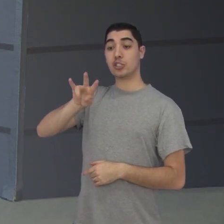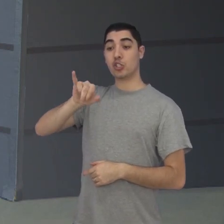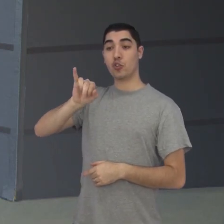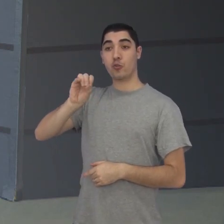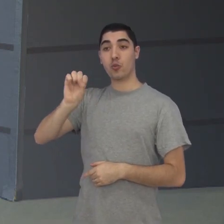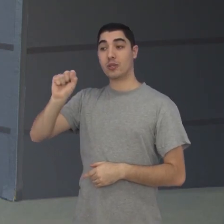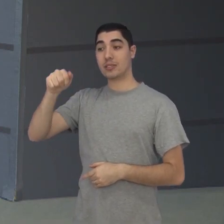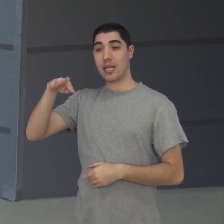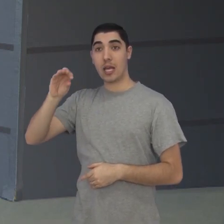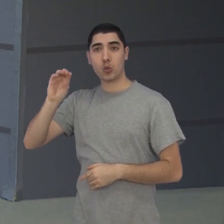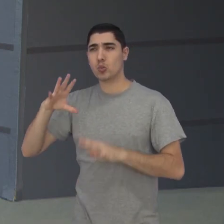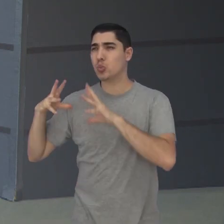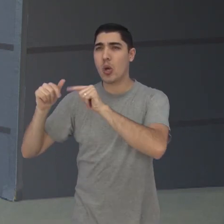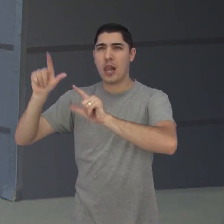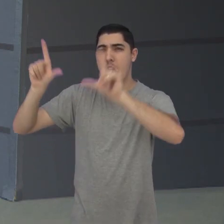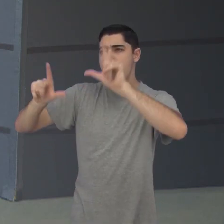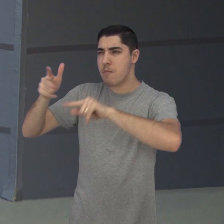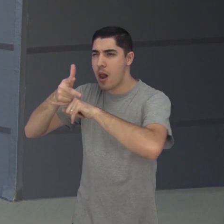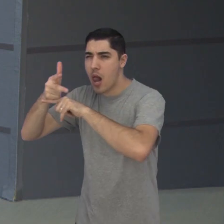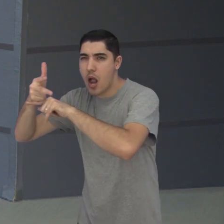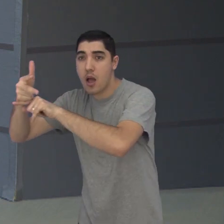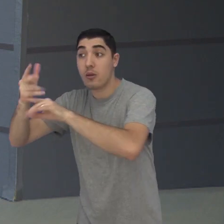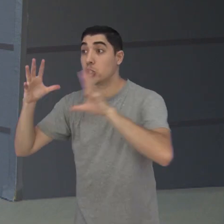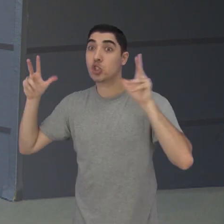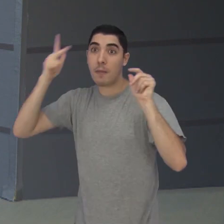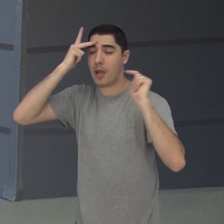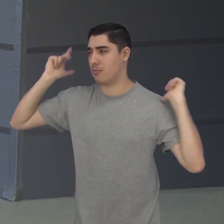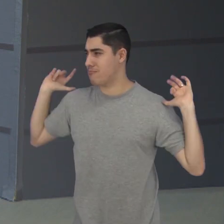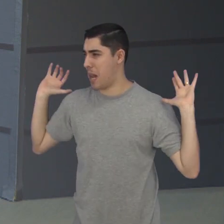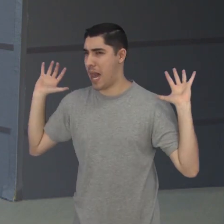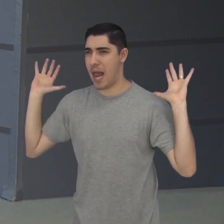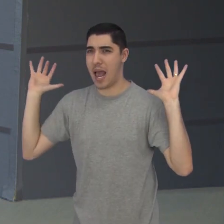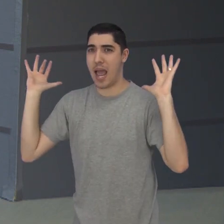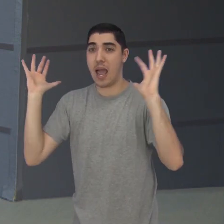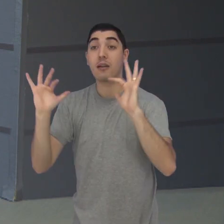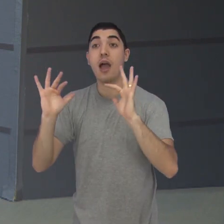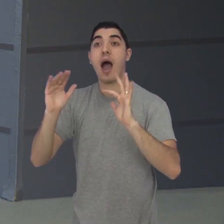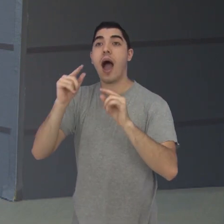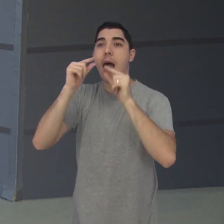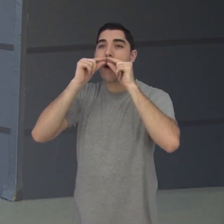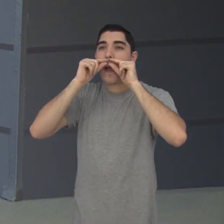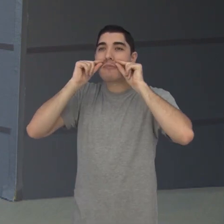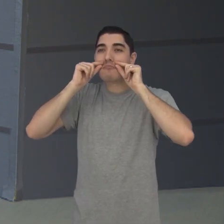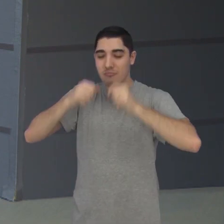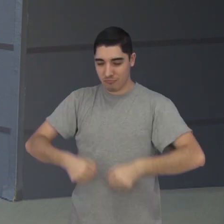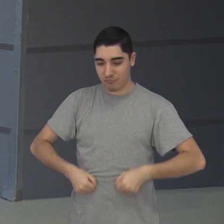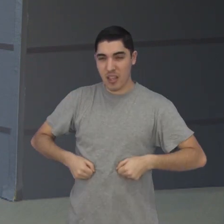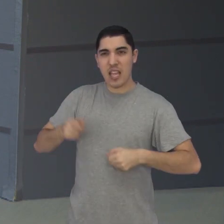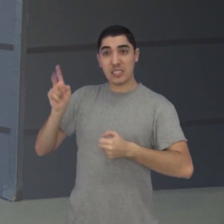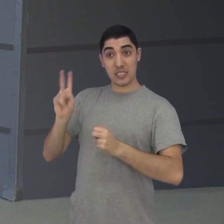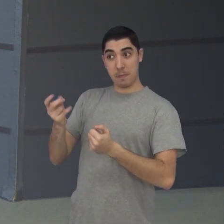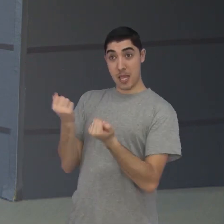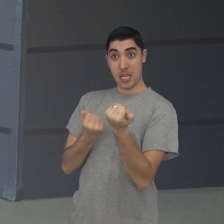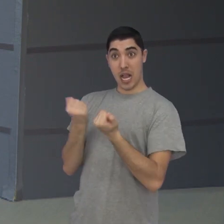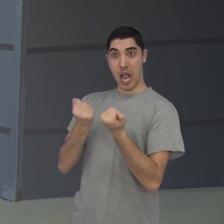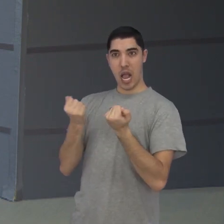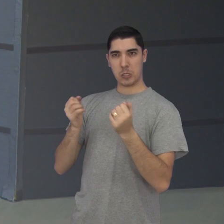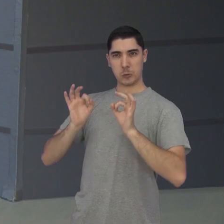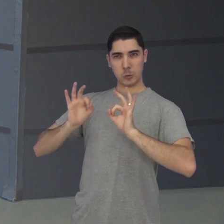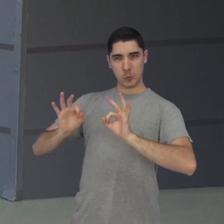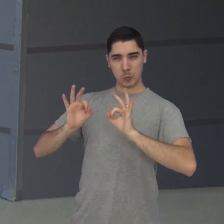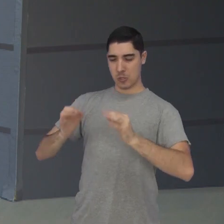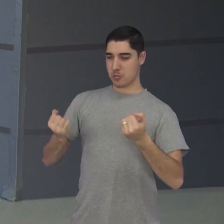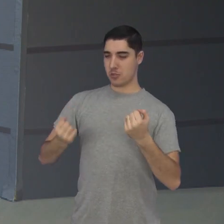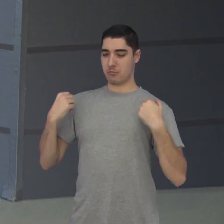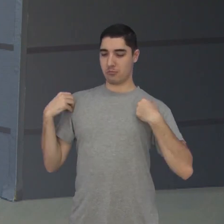lotado, holofote, televisão. E o filme. E lá vinha o Mazzaropi, sempre num Galaxy, num carro muito bem vestido, de